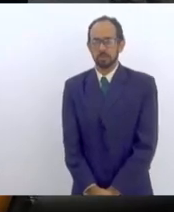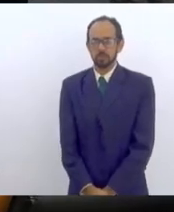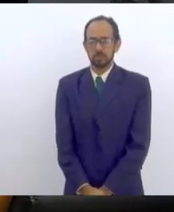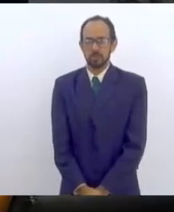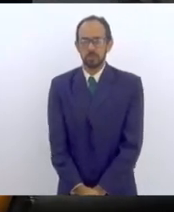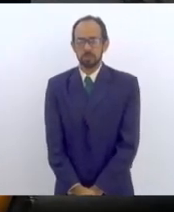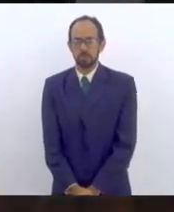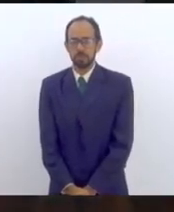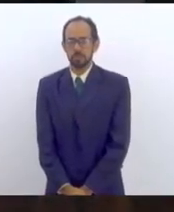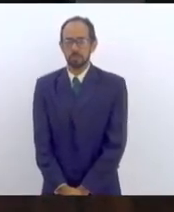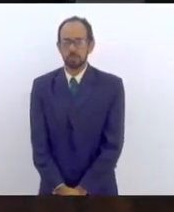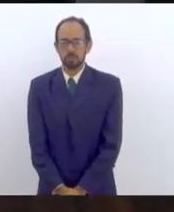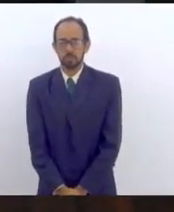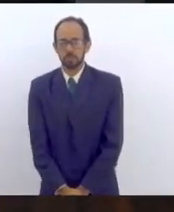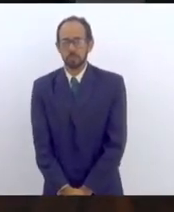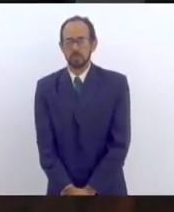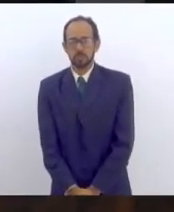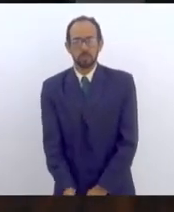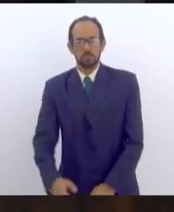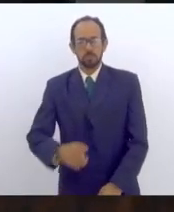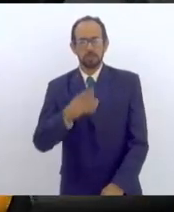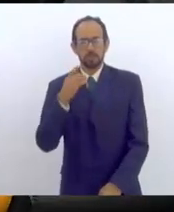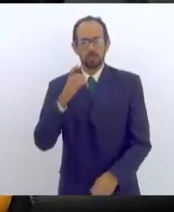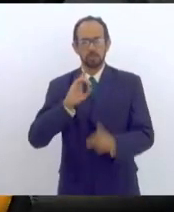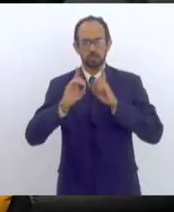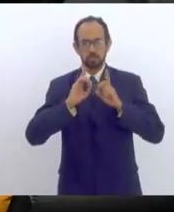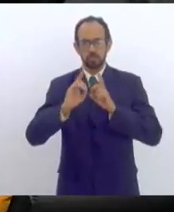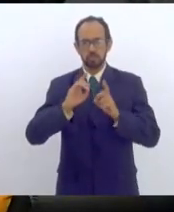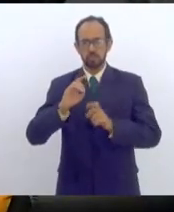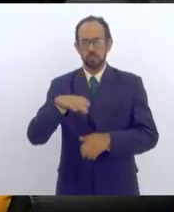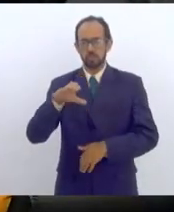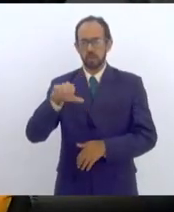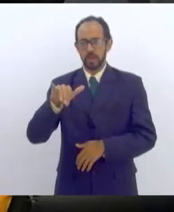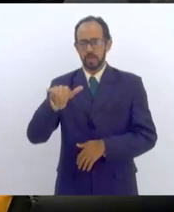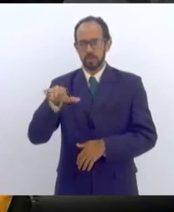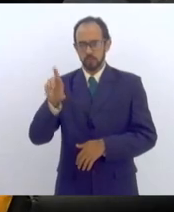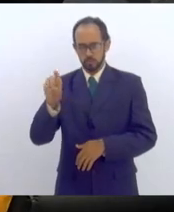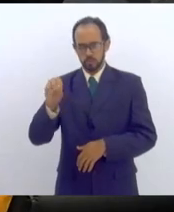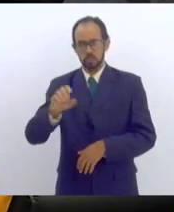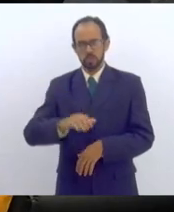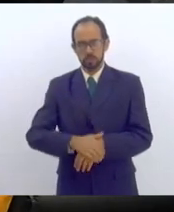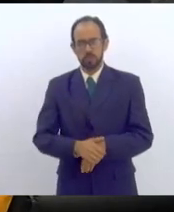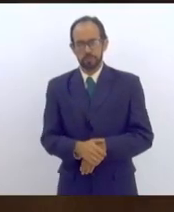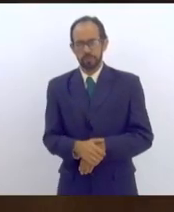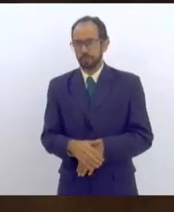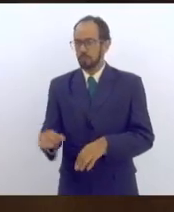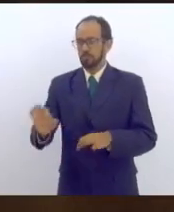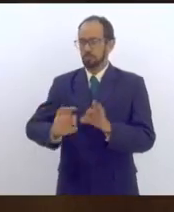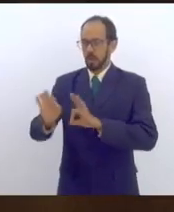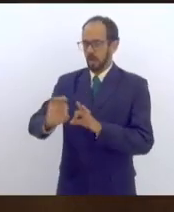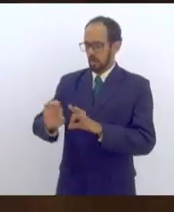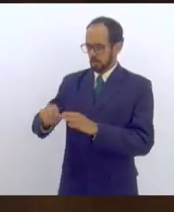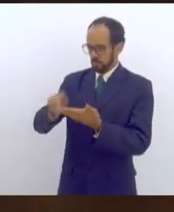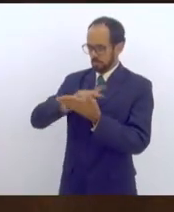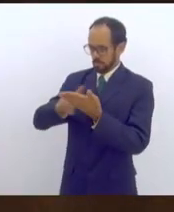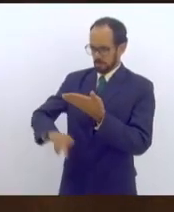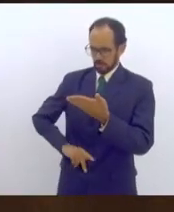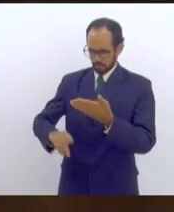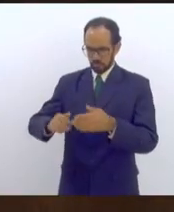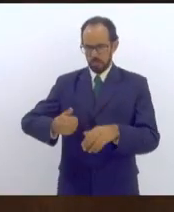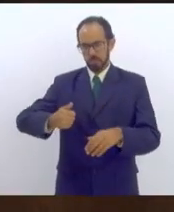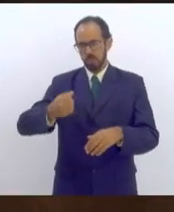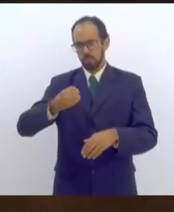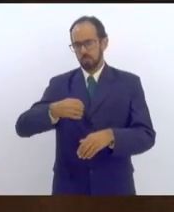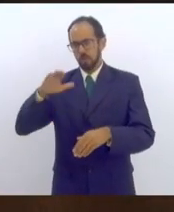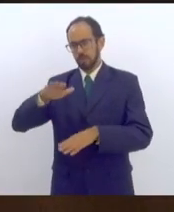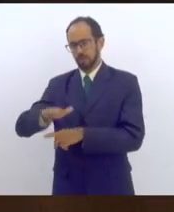Para discutir, deputado Caiado. Pela ordem, presidente. Primeiro, boa tarde, excelentíssimo senhor